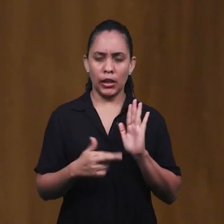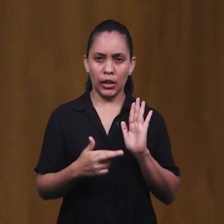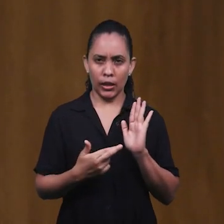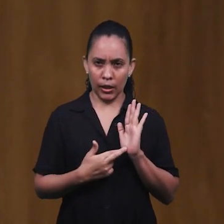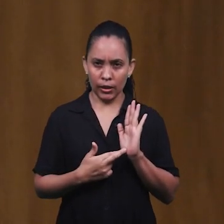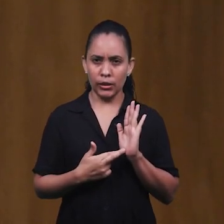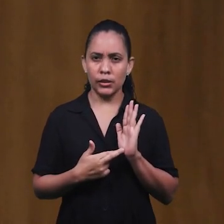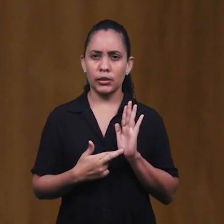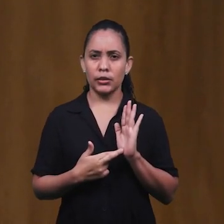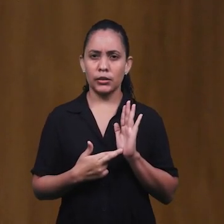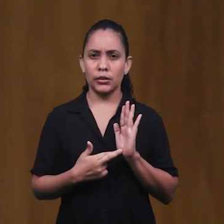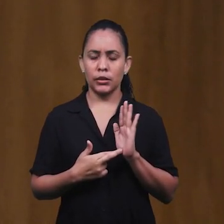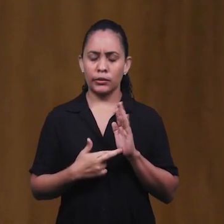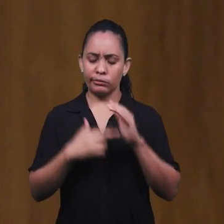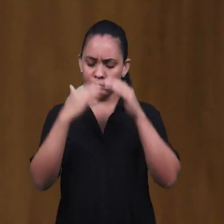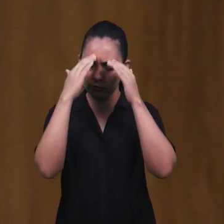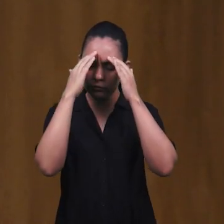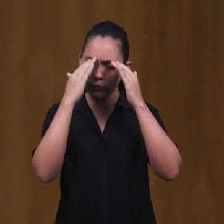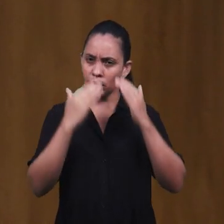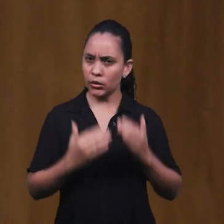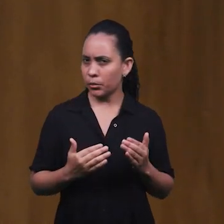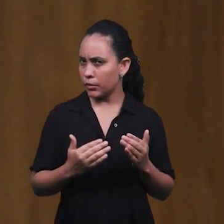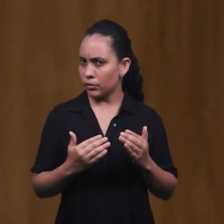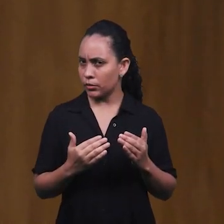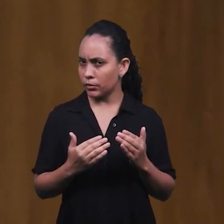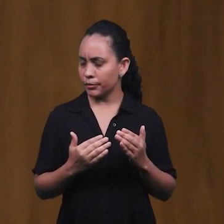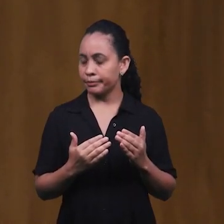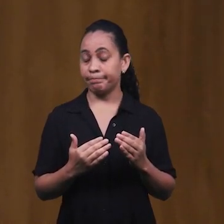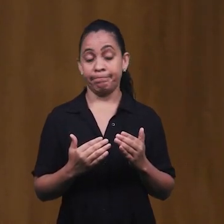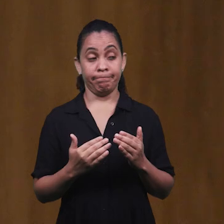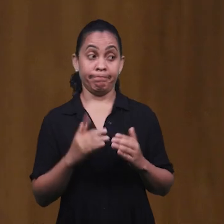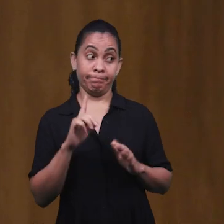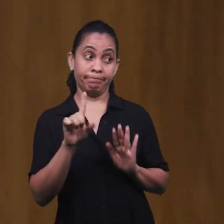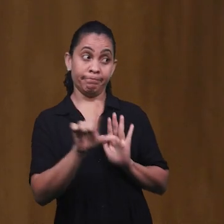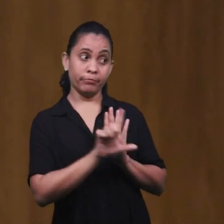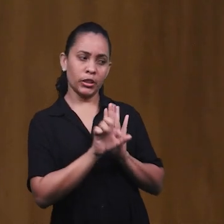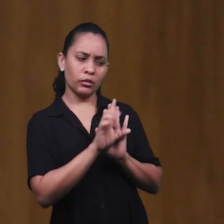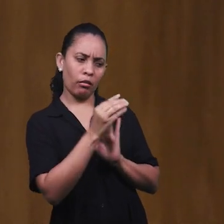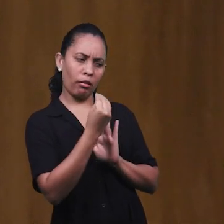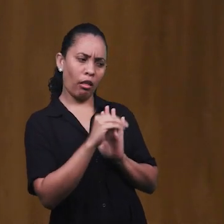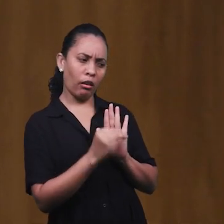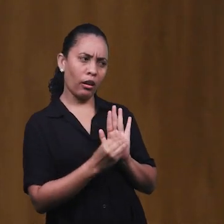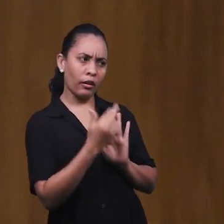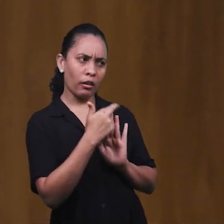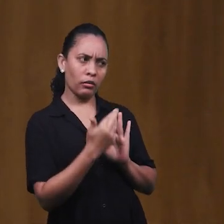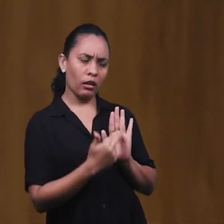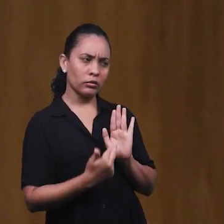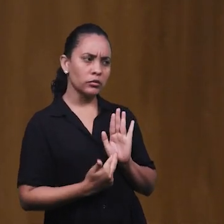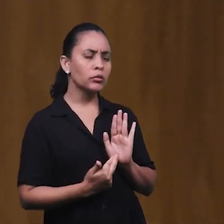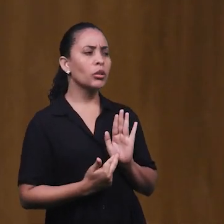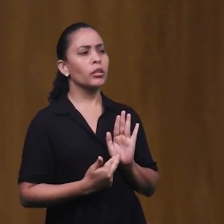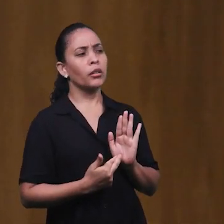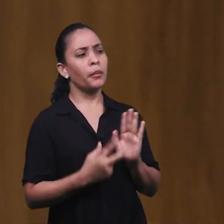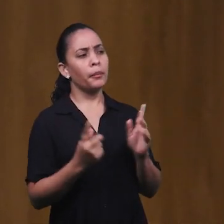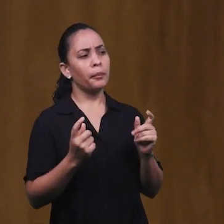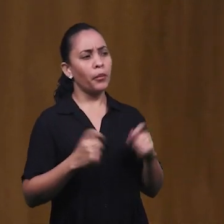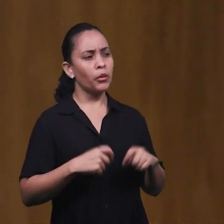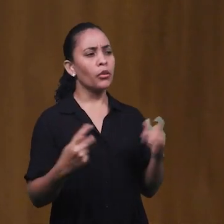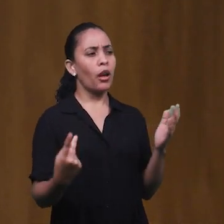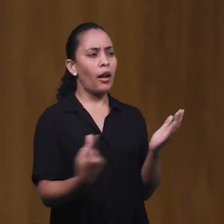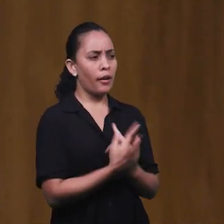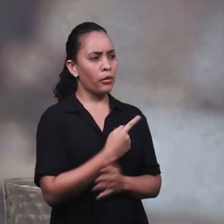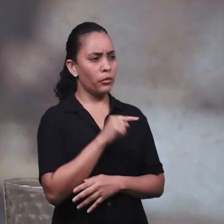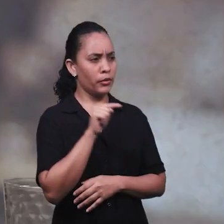convivência, é possível você prever no regimento interno alguma penalidade em desfavor dessa